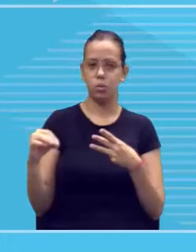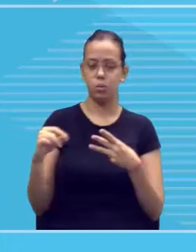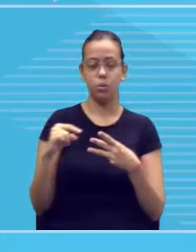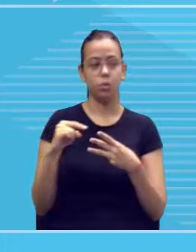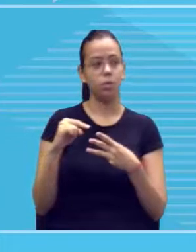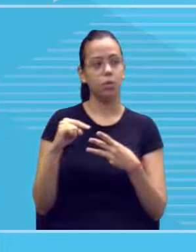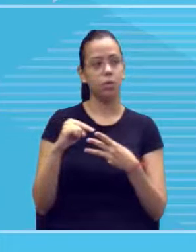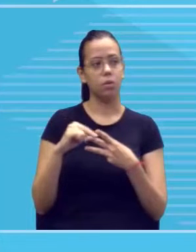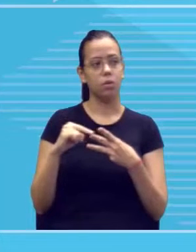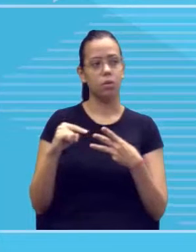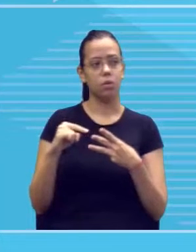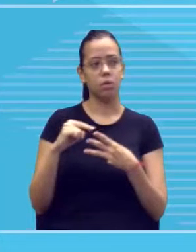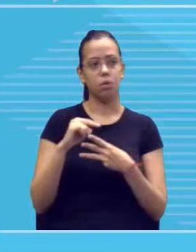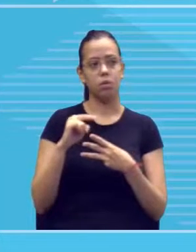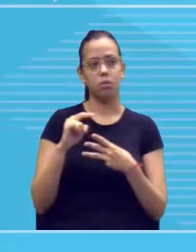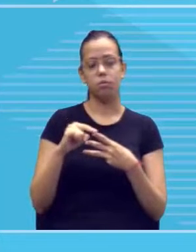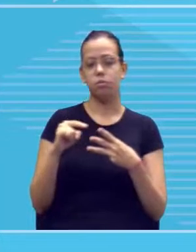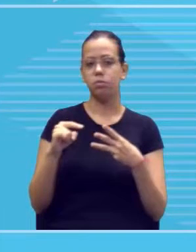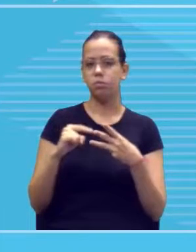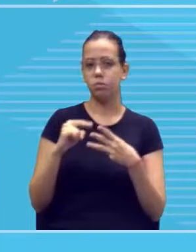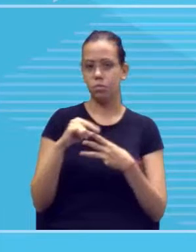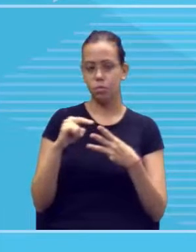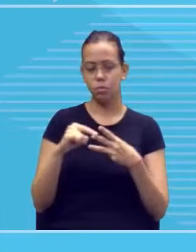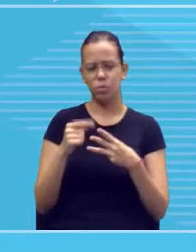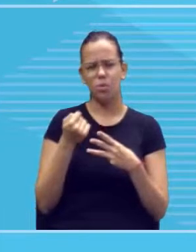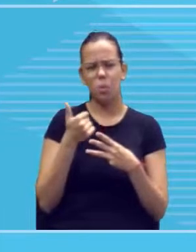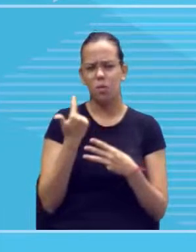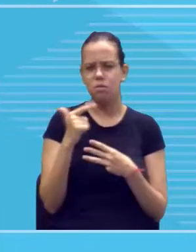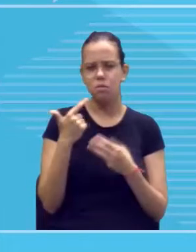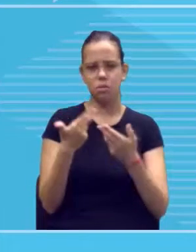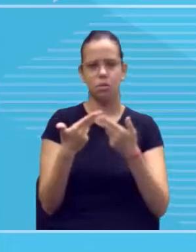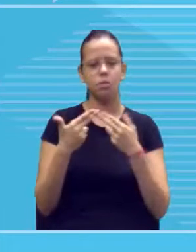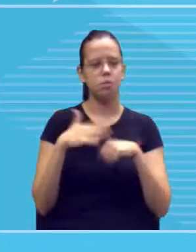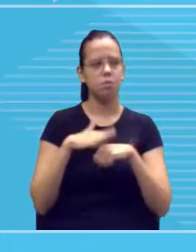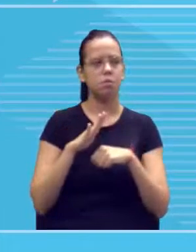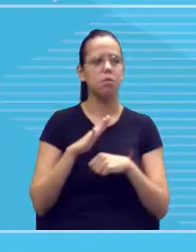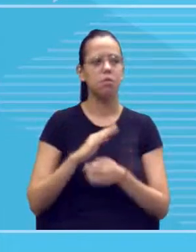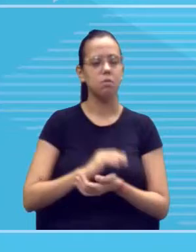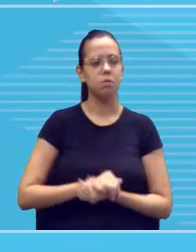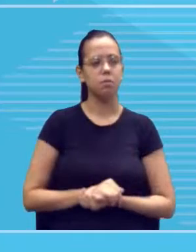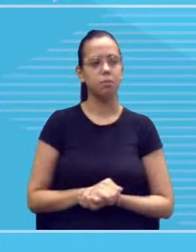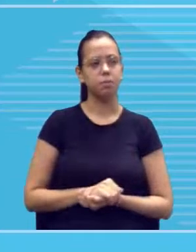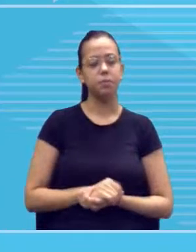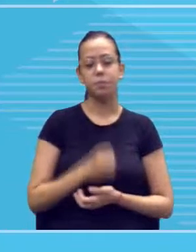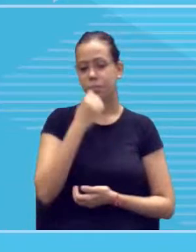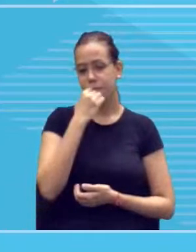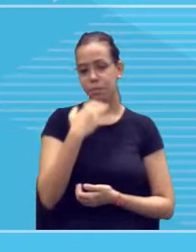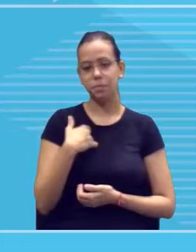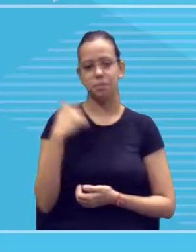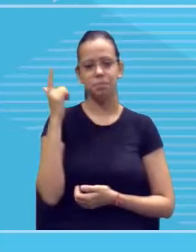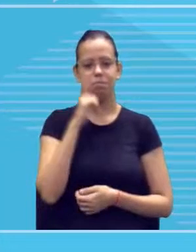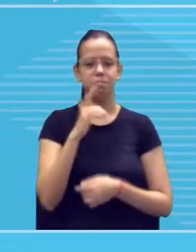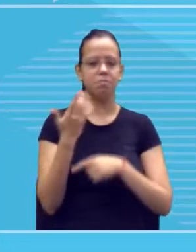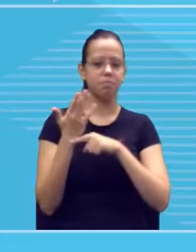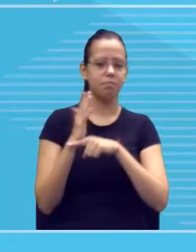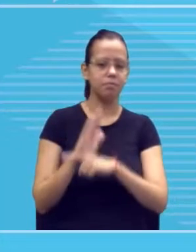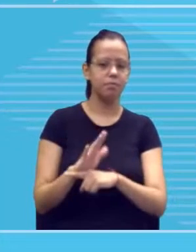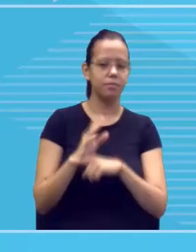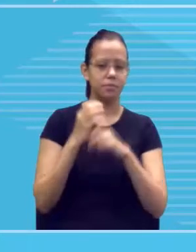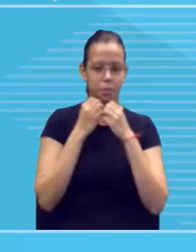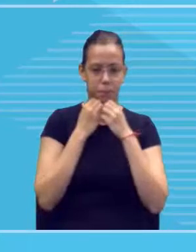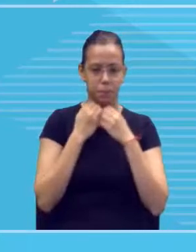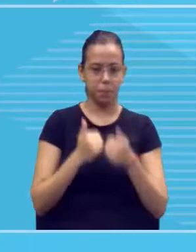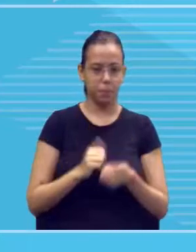já tão quase não utilizam mais tá ok e bom que eu consegui ajudar que bom que eu consegui